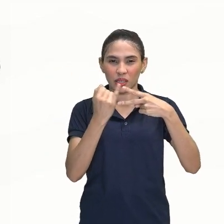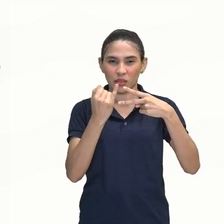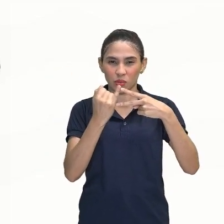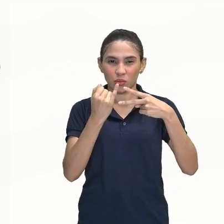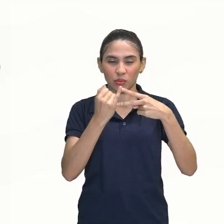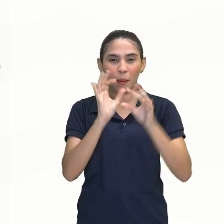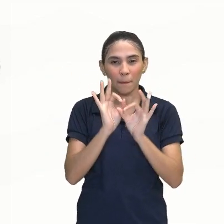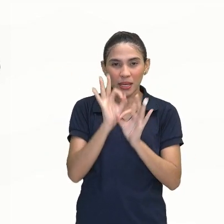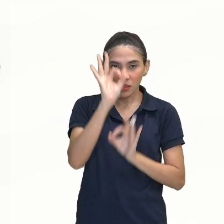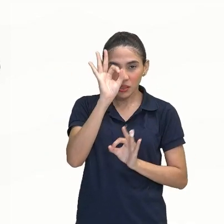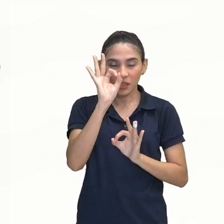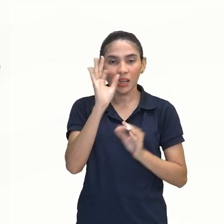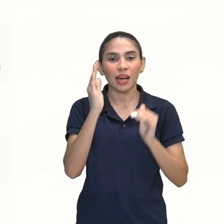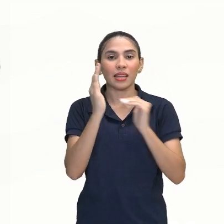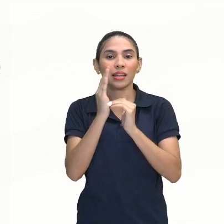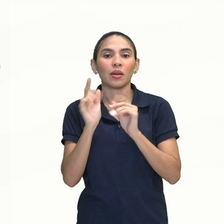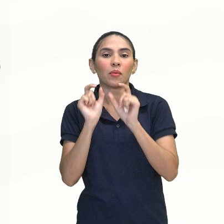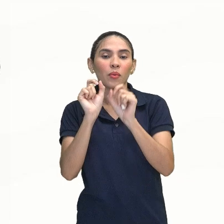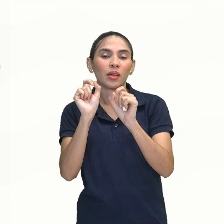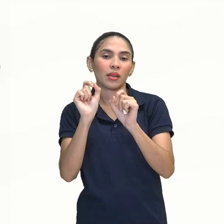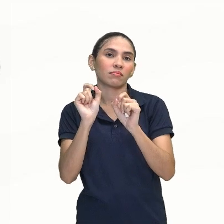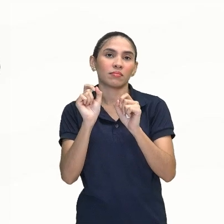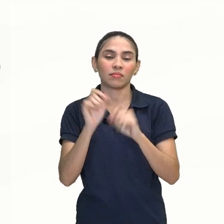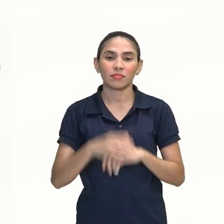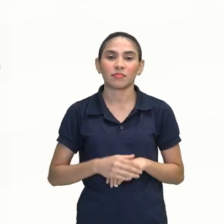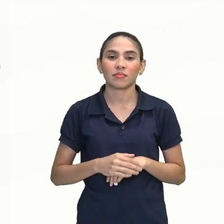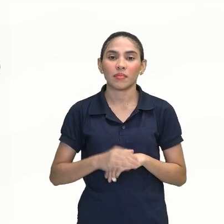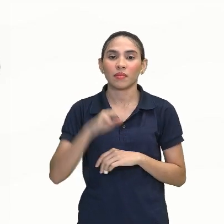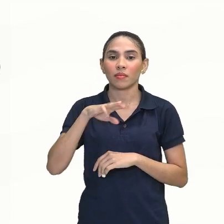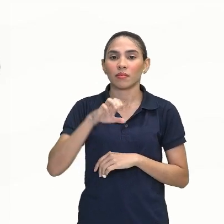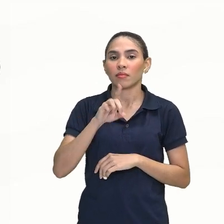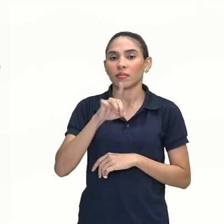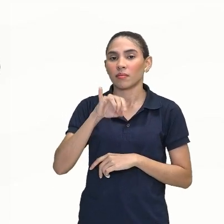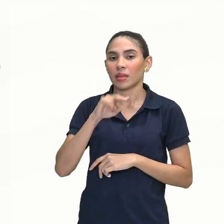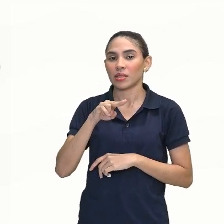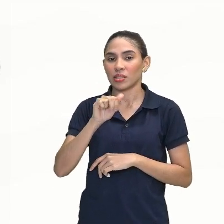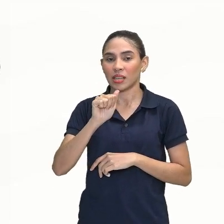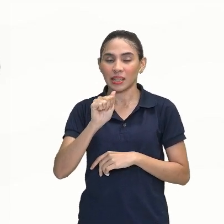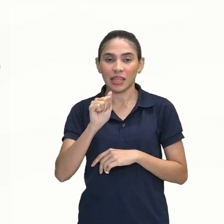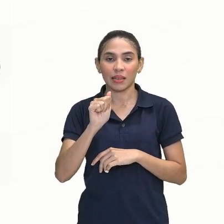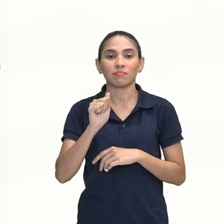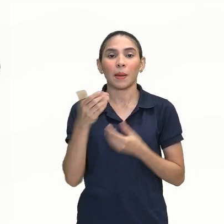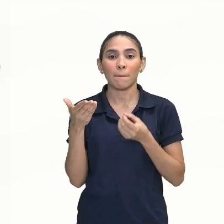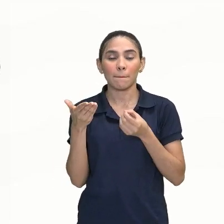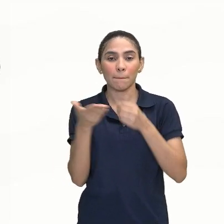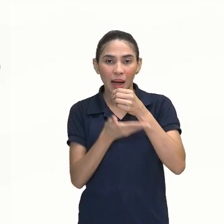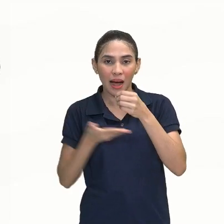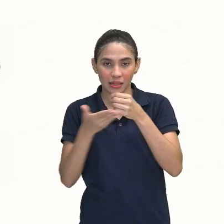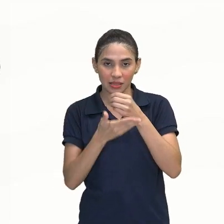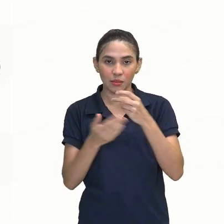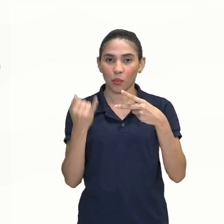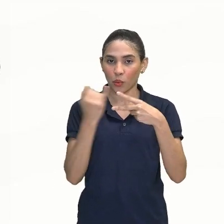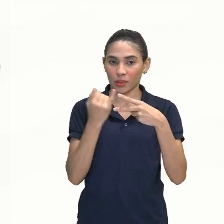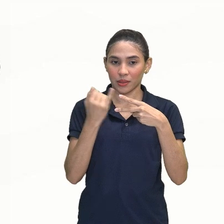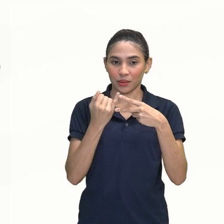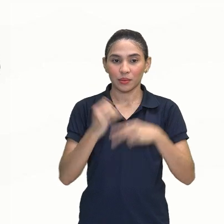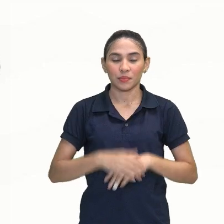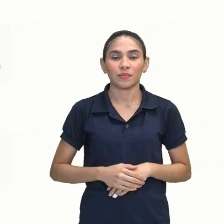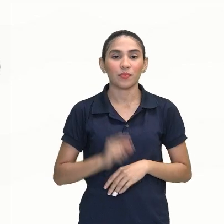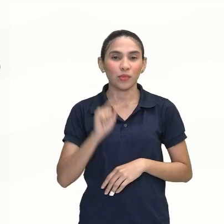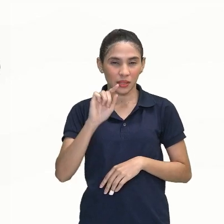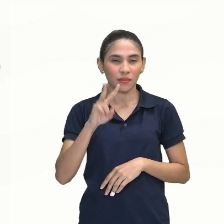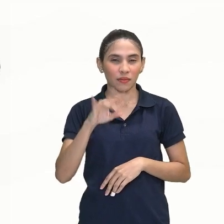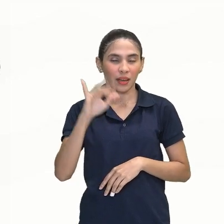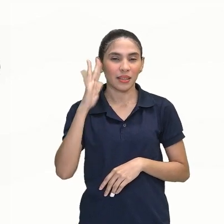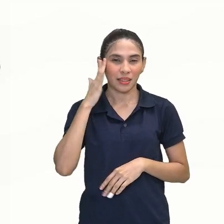tá? Até ali a mediana da sua base, tá bom? Já já você vai